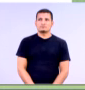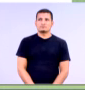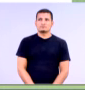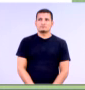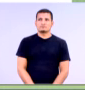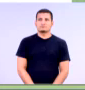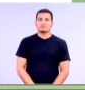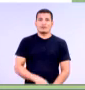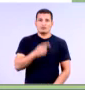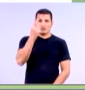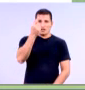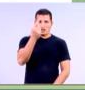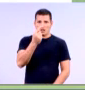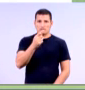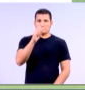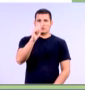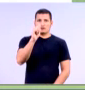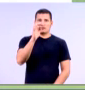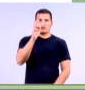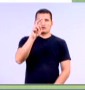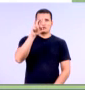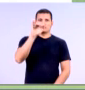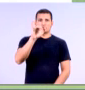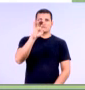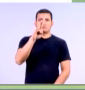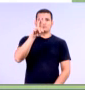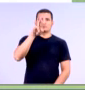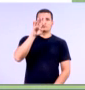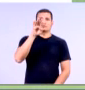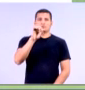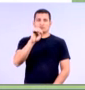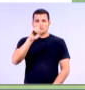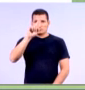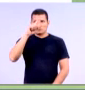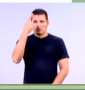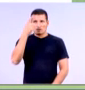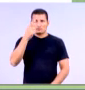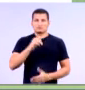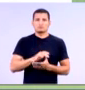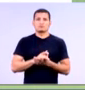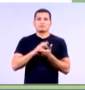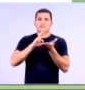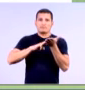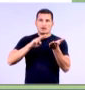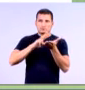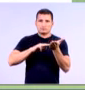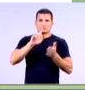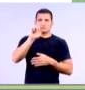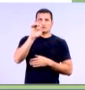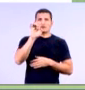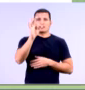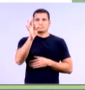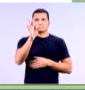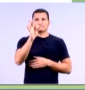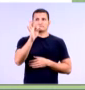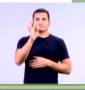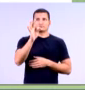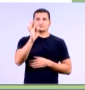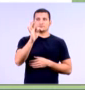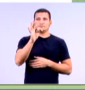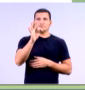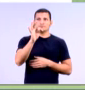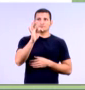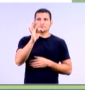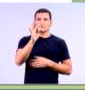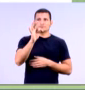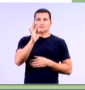Para cada atributo, gente, para cada atributo, foi criado um método get, olha aqui, e